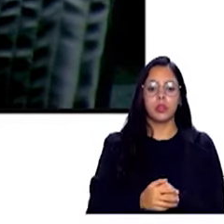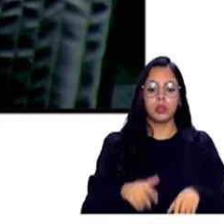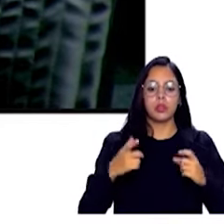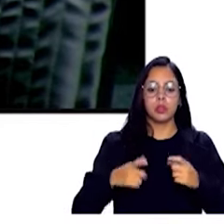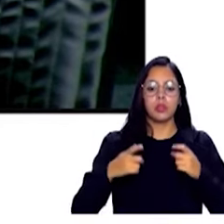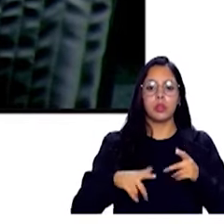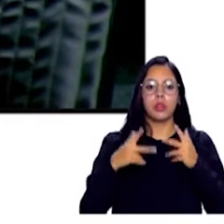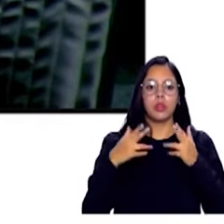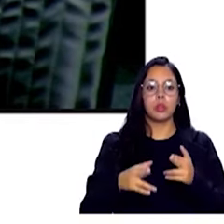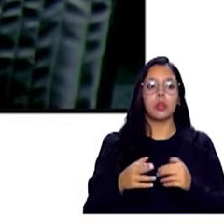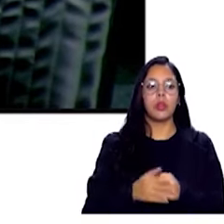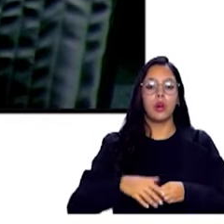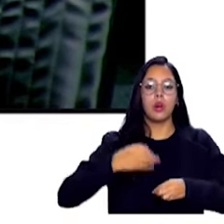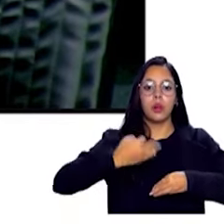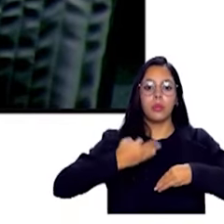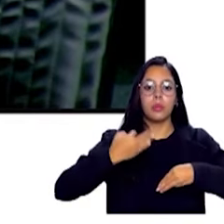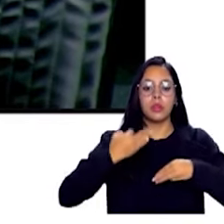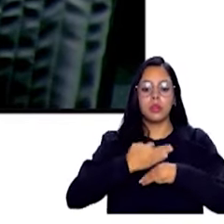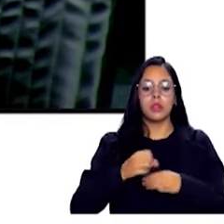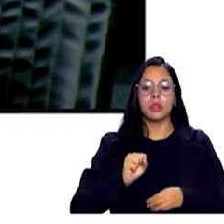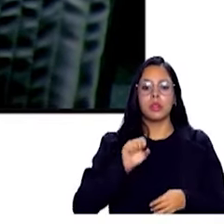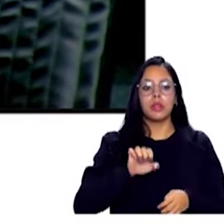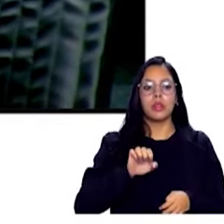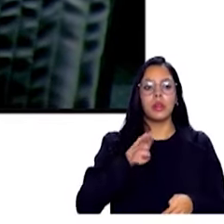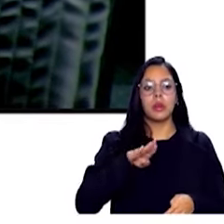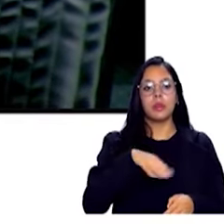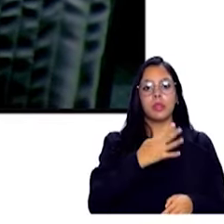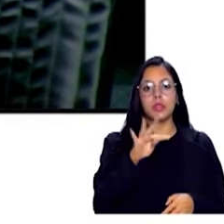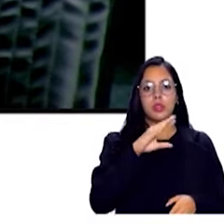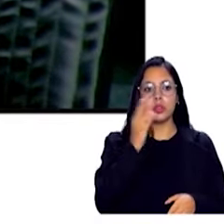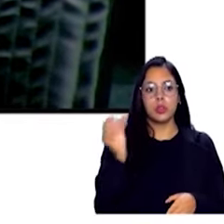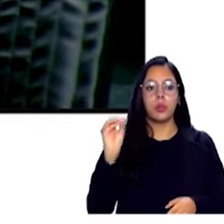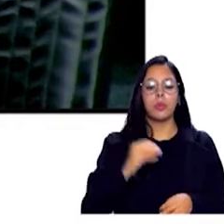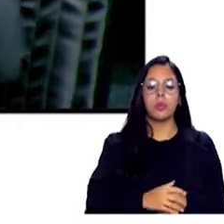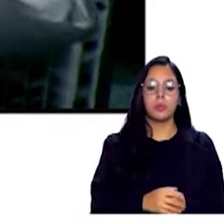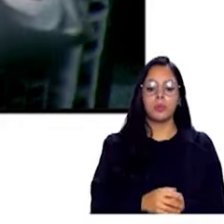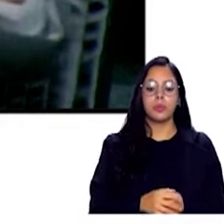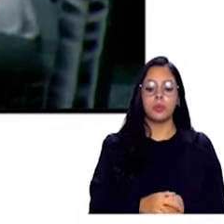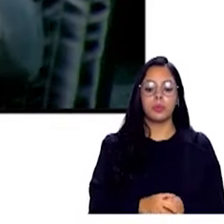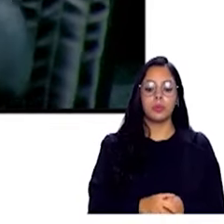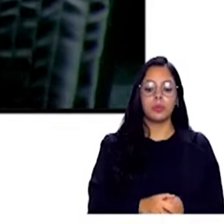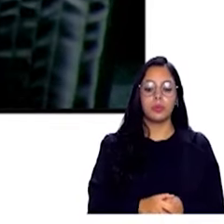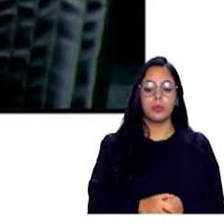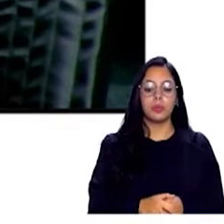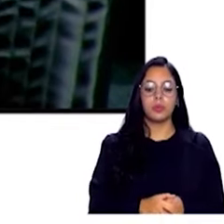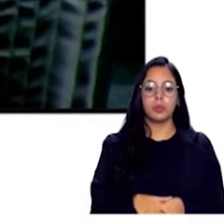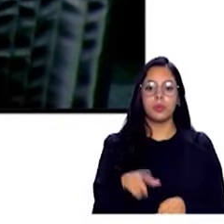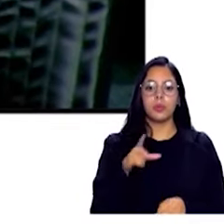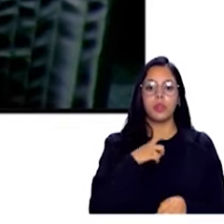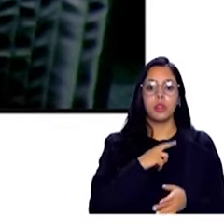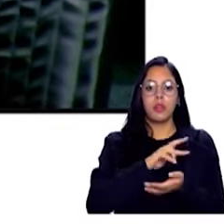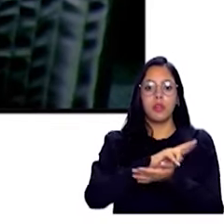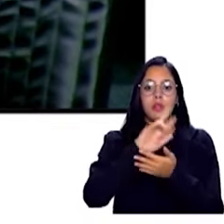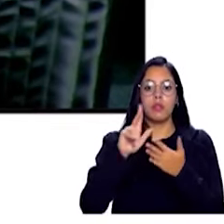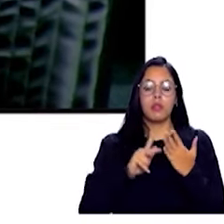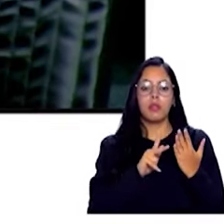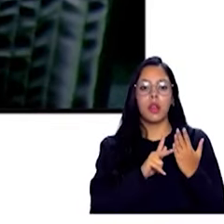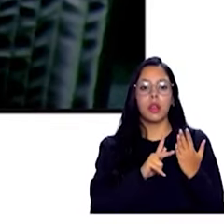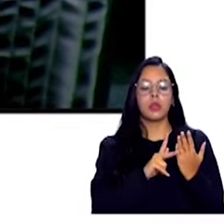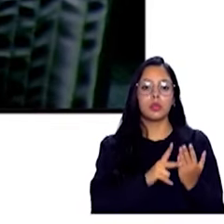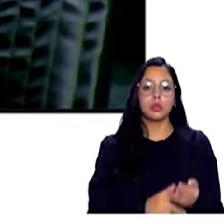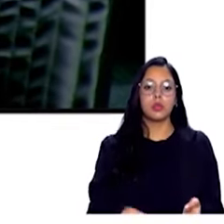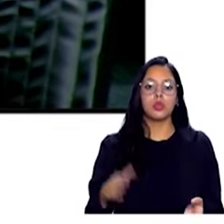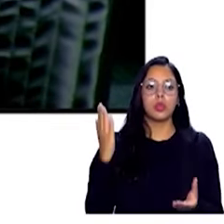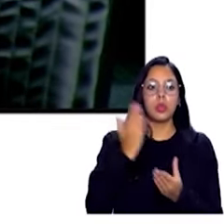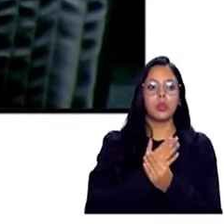ministro se eu não me engano era o ministro Sebastião Reis mencionava Que bom a luz da quantidade de casos que o STJ tem que apreciar hoje em